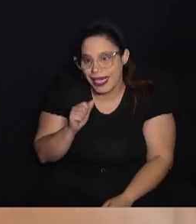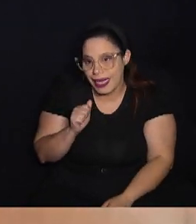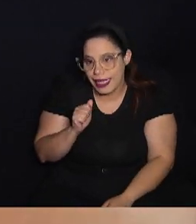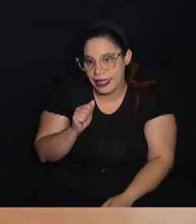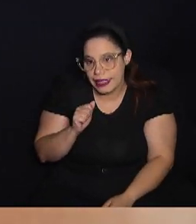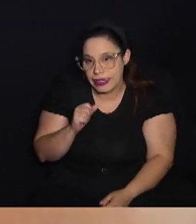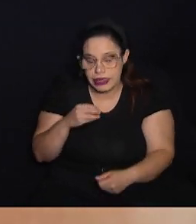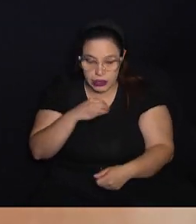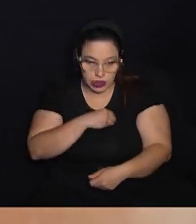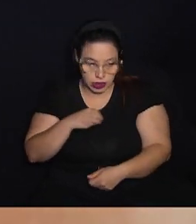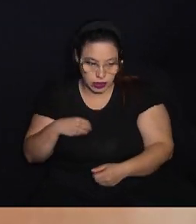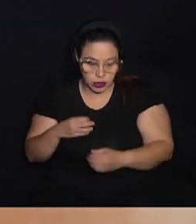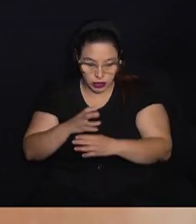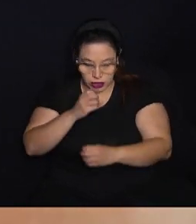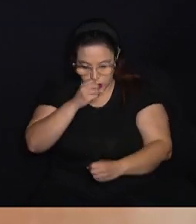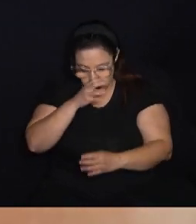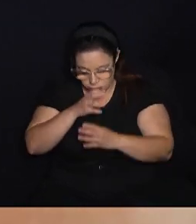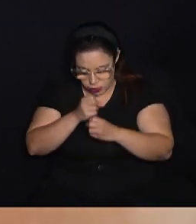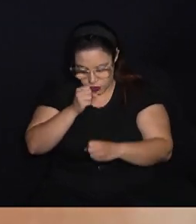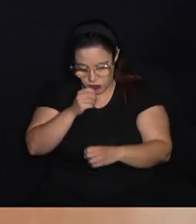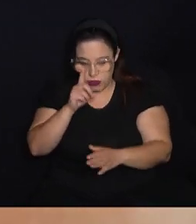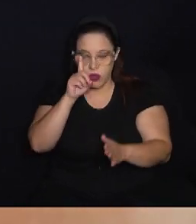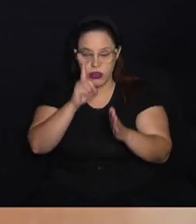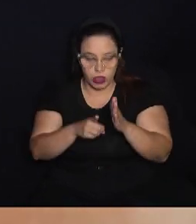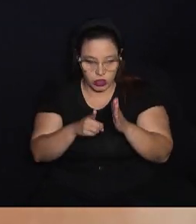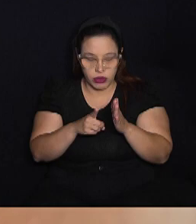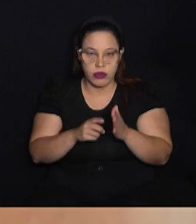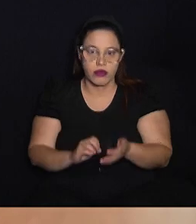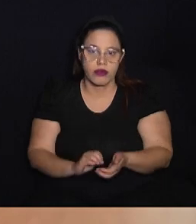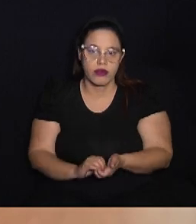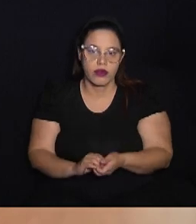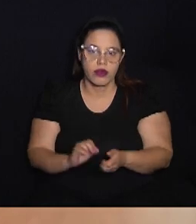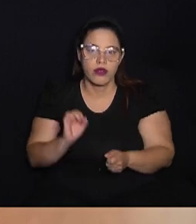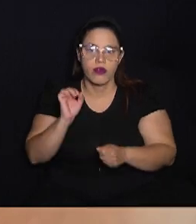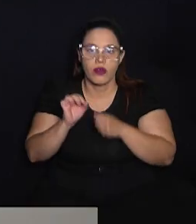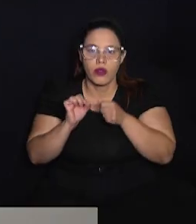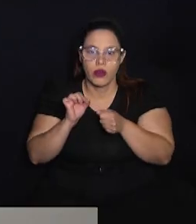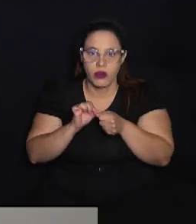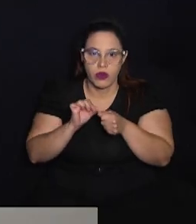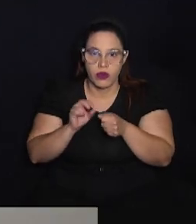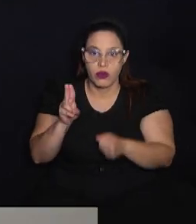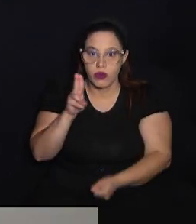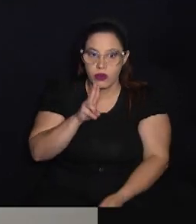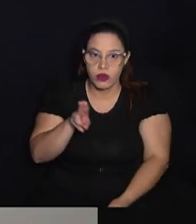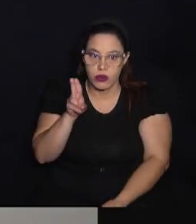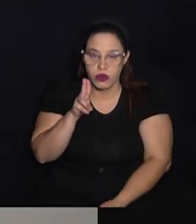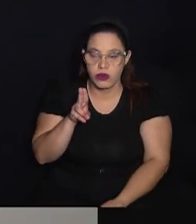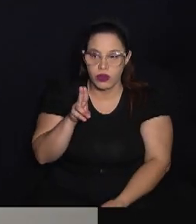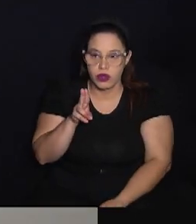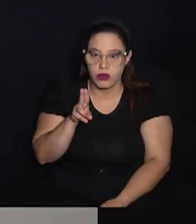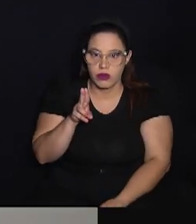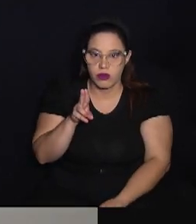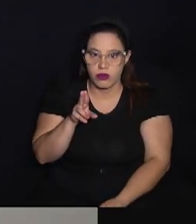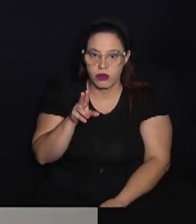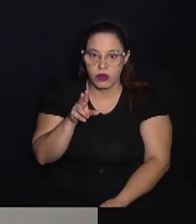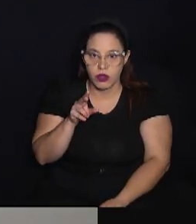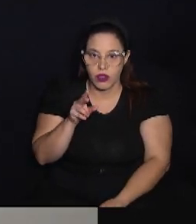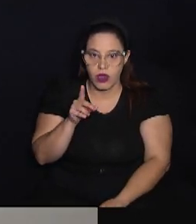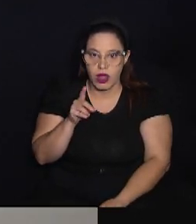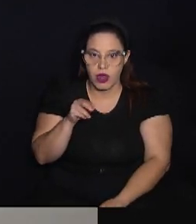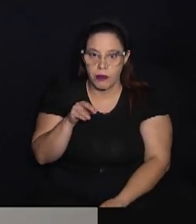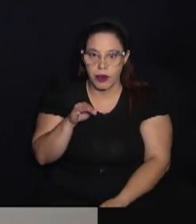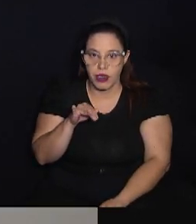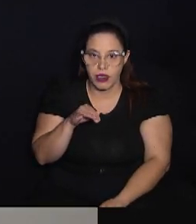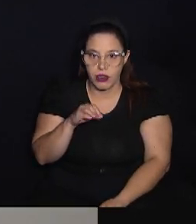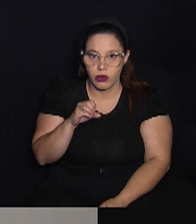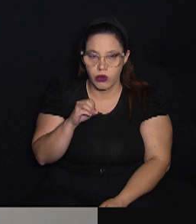exames laboratoriais para o diagnóstico. O que a gente faz é usar um aparelho que a gente tem no consultório, que chama dermatoscópio, a gente